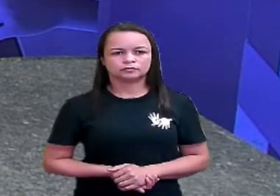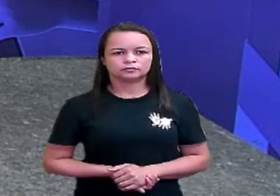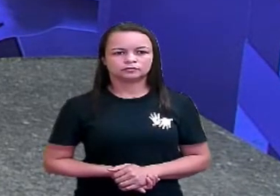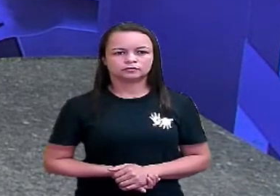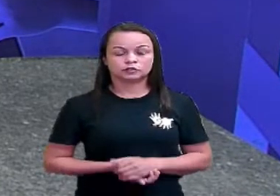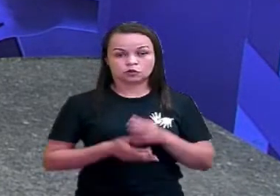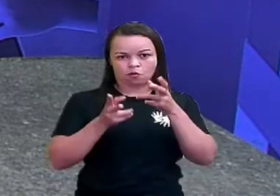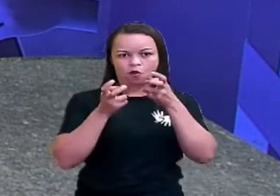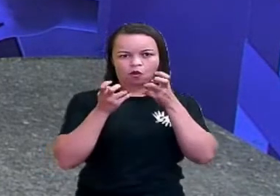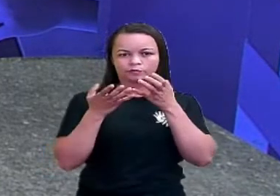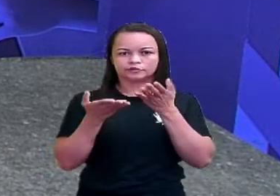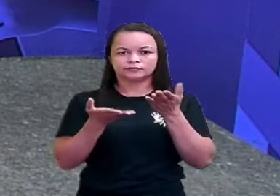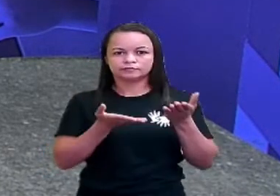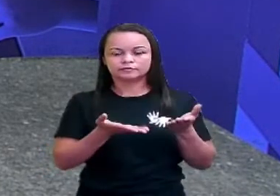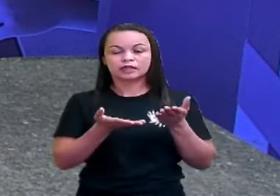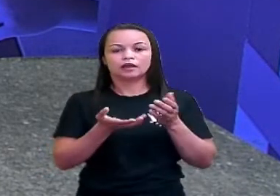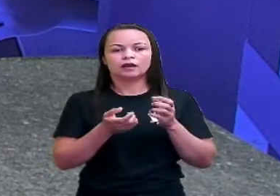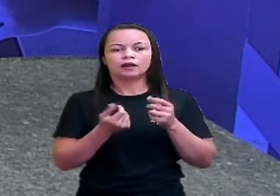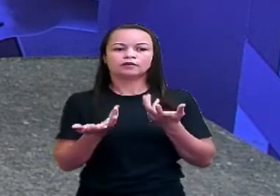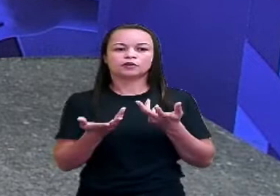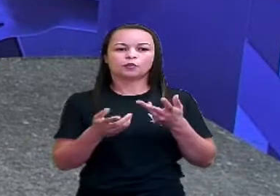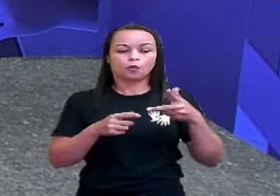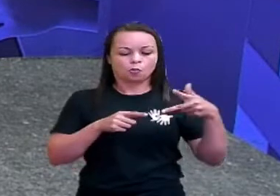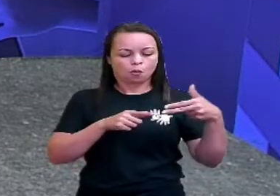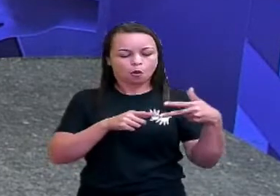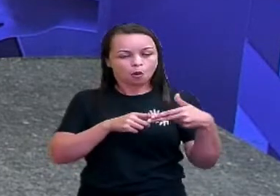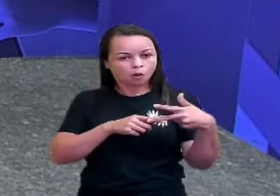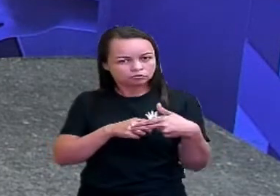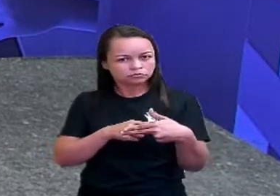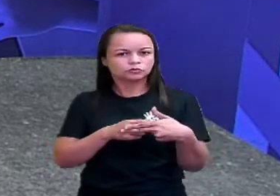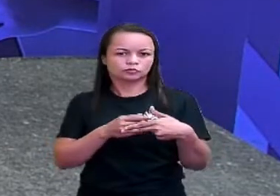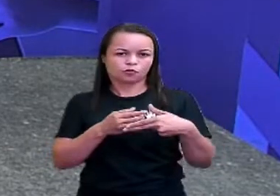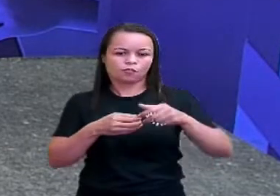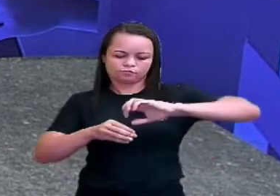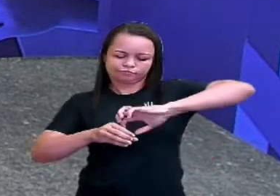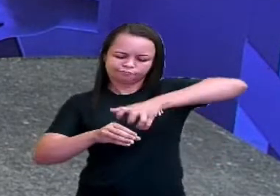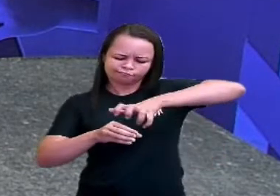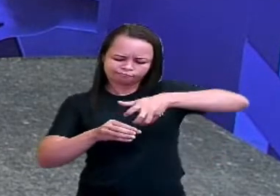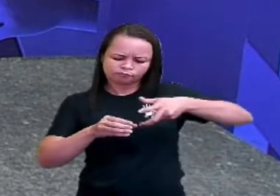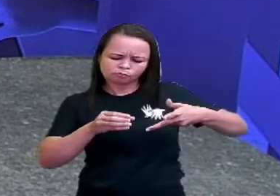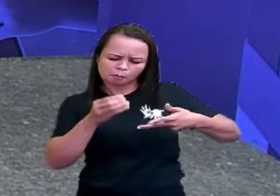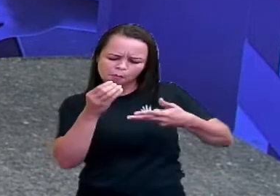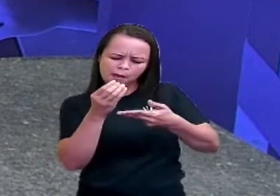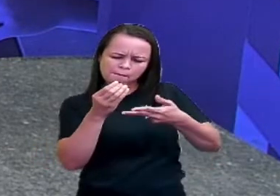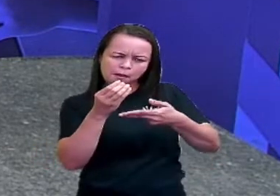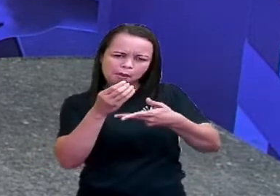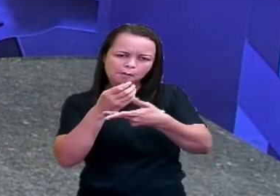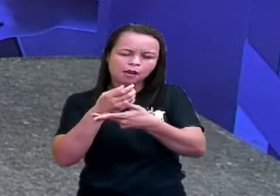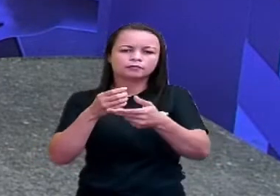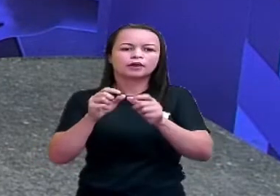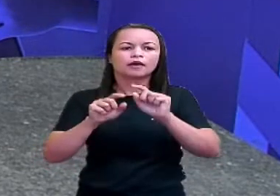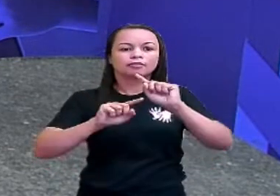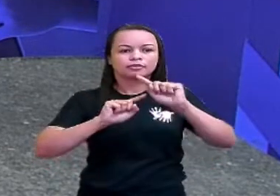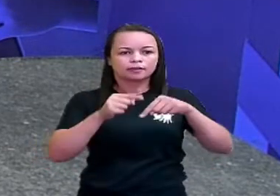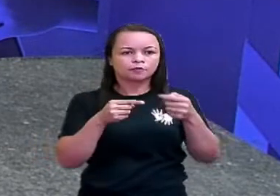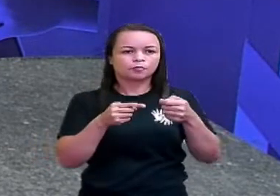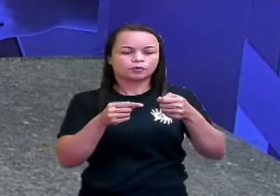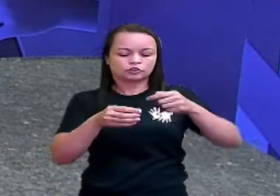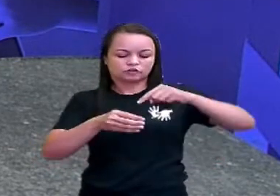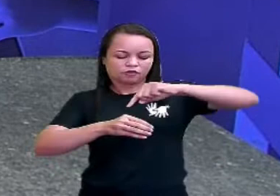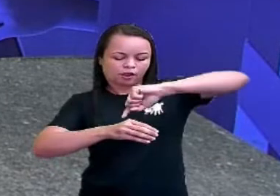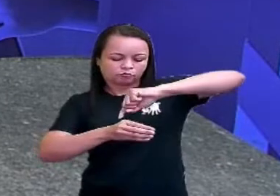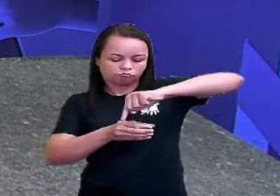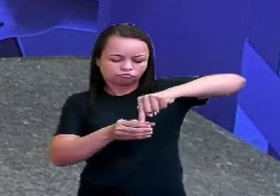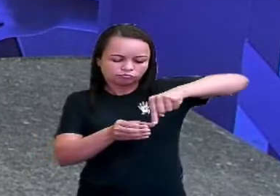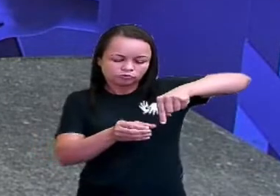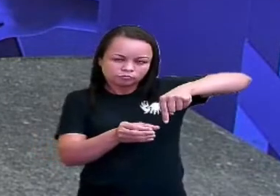Olha só como fazer. Cortou a garrafa. Depois a gente vai riscar a garrafa, o bumbum